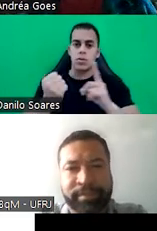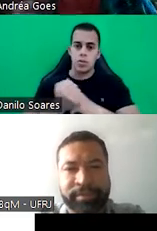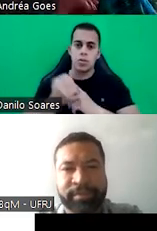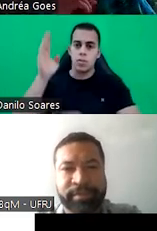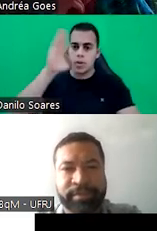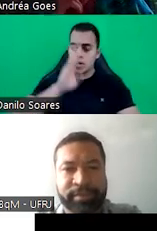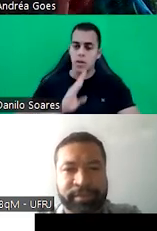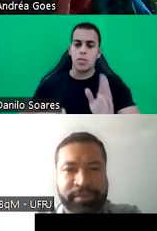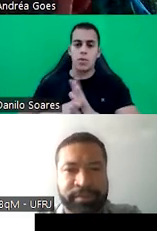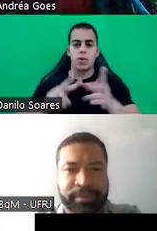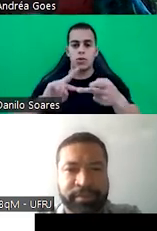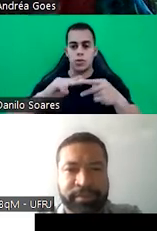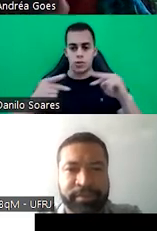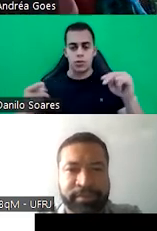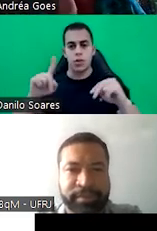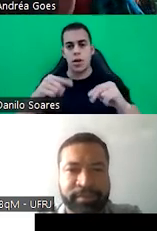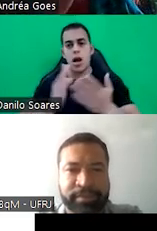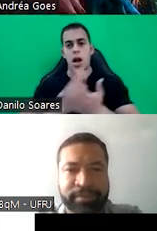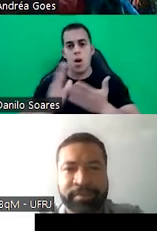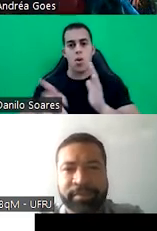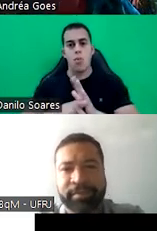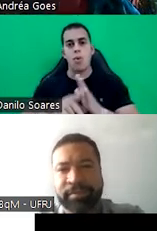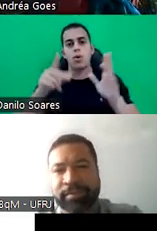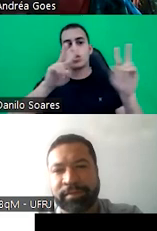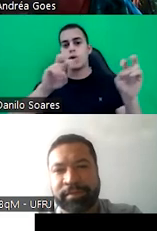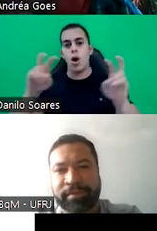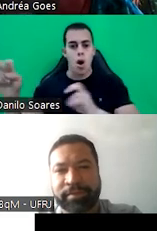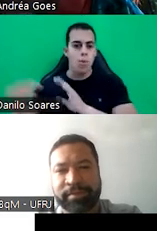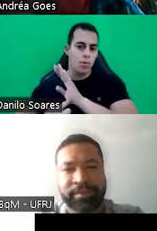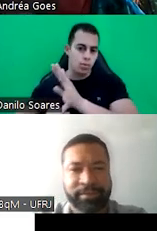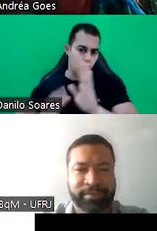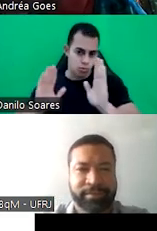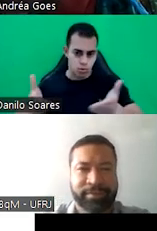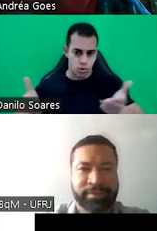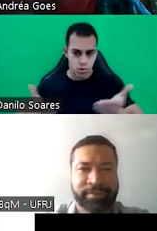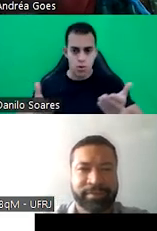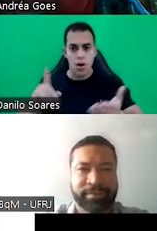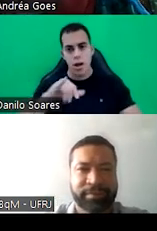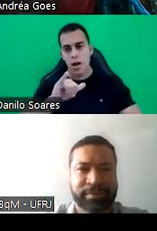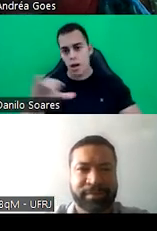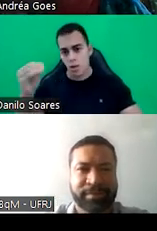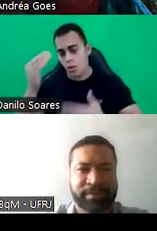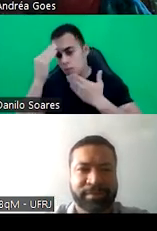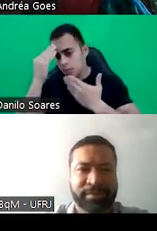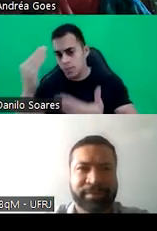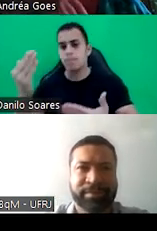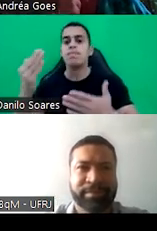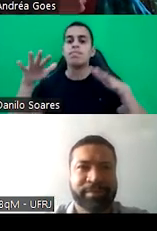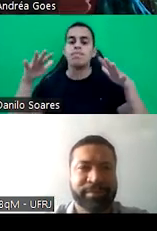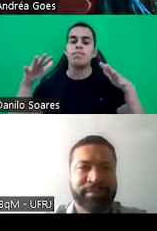com alguns desses tópicos abordados aqui hoje. Então é isso, gente. Obrigada pela